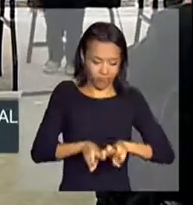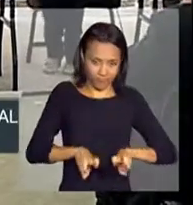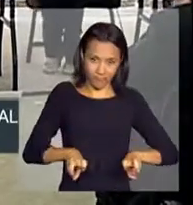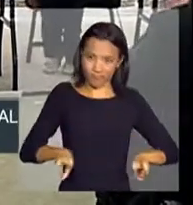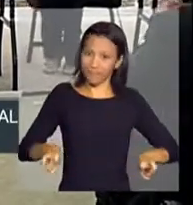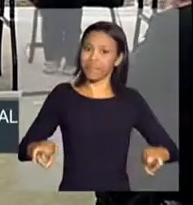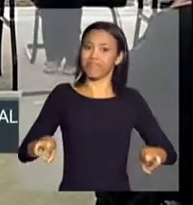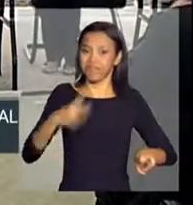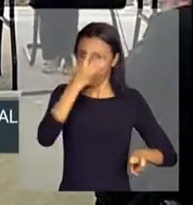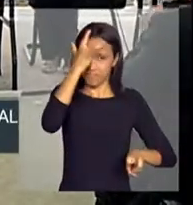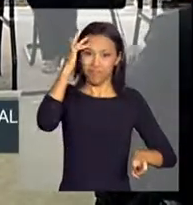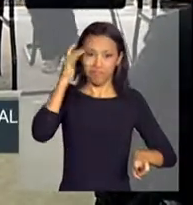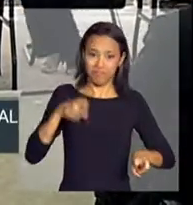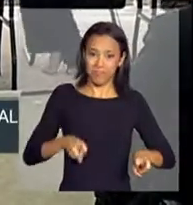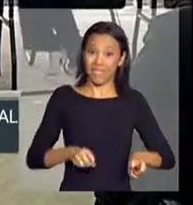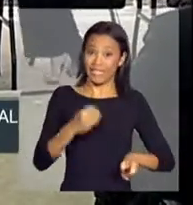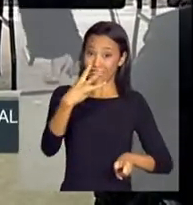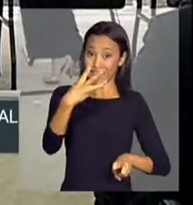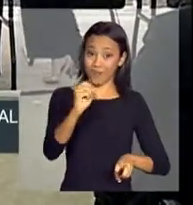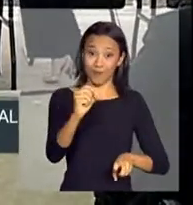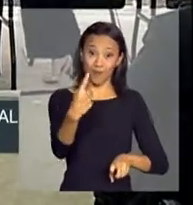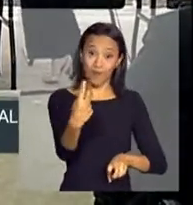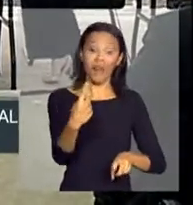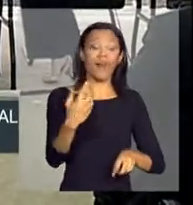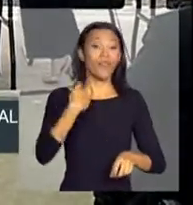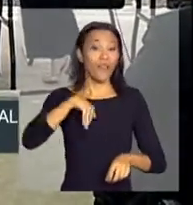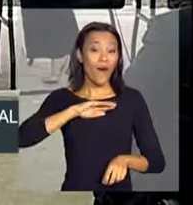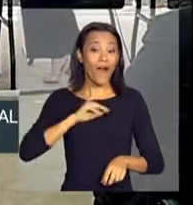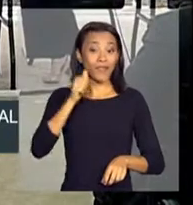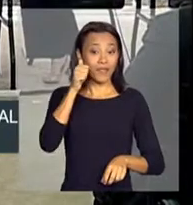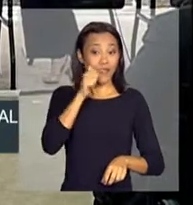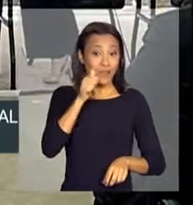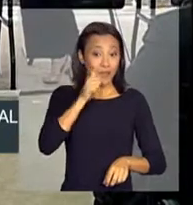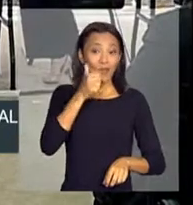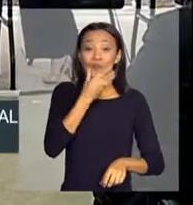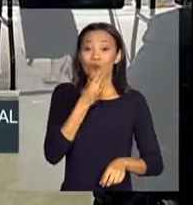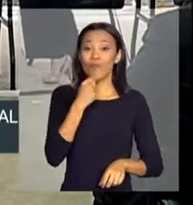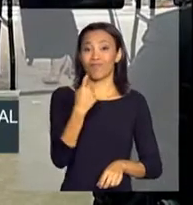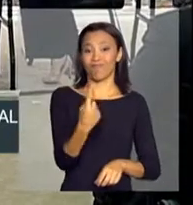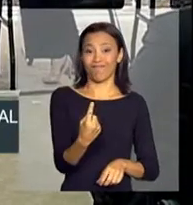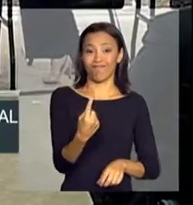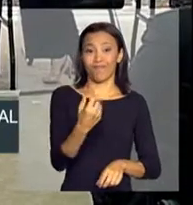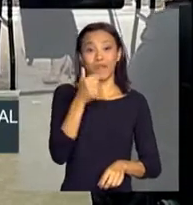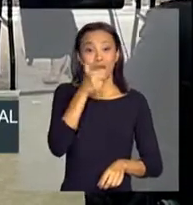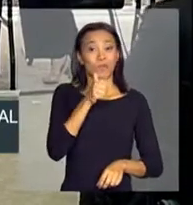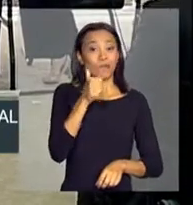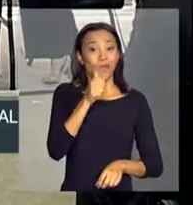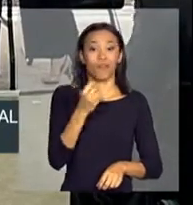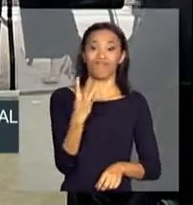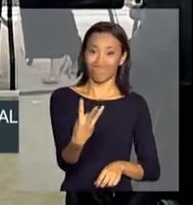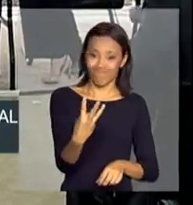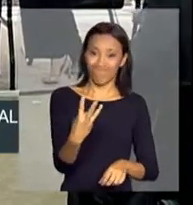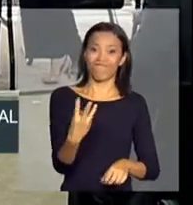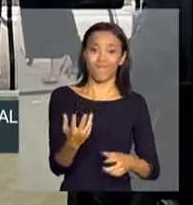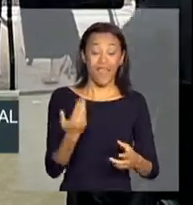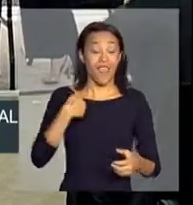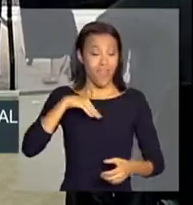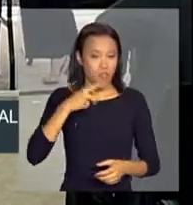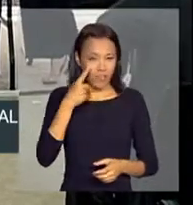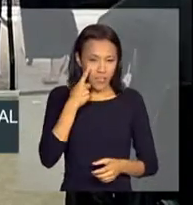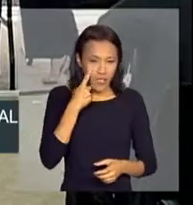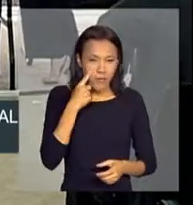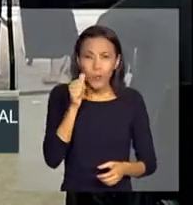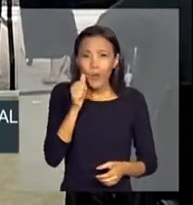viu Gostei Aqui nós temos 3 a 1 nós estamos em minoria nós estamos indo Laurinha diferente dos quatros eu procurei